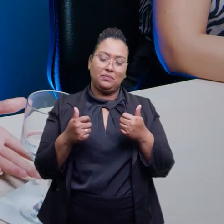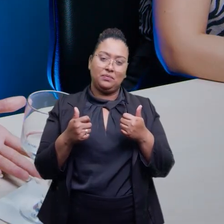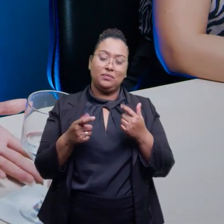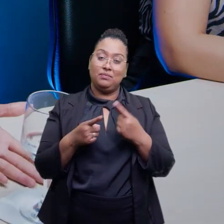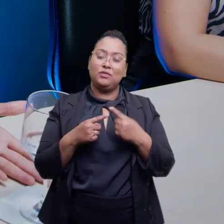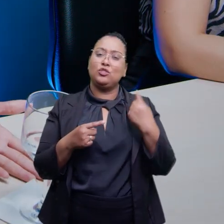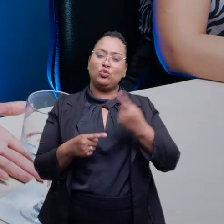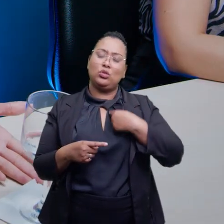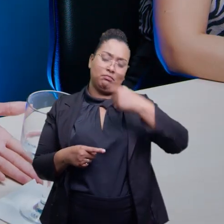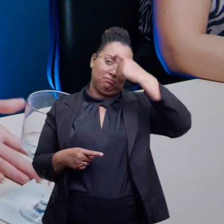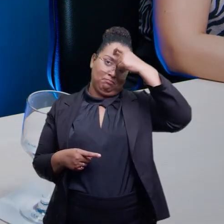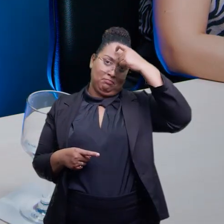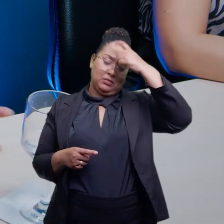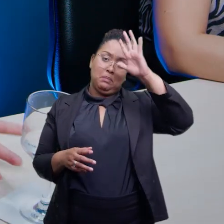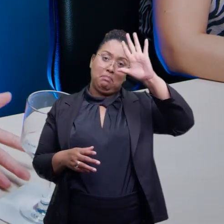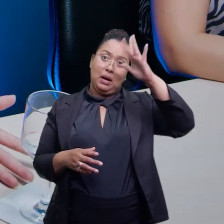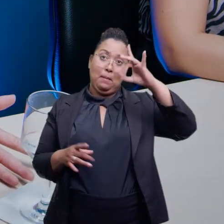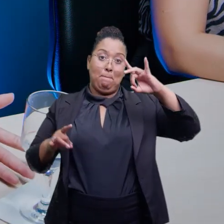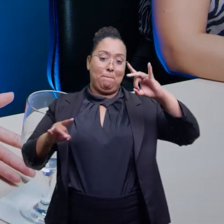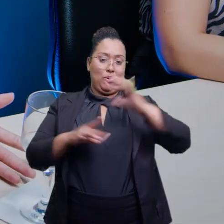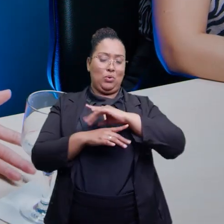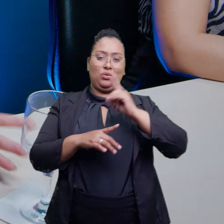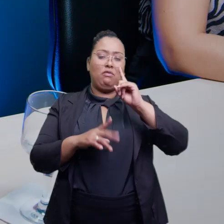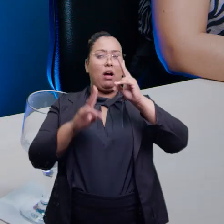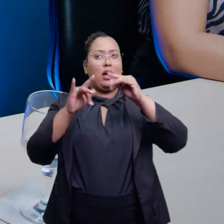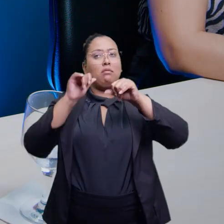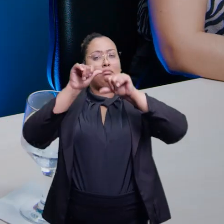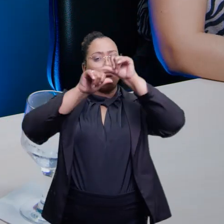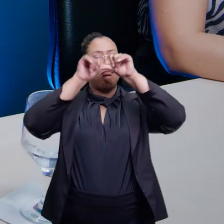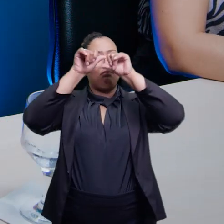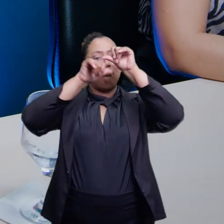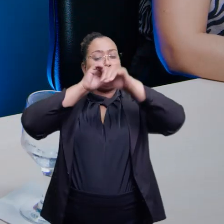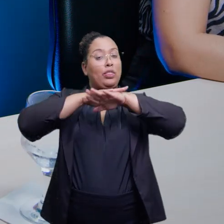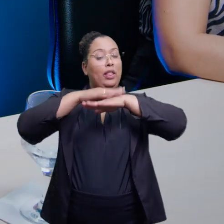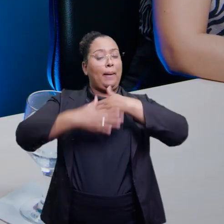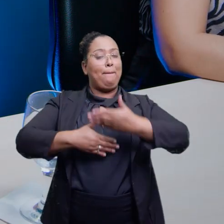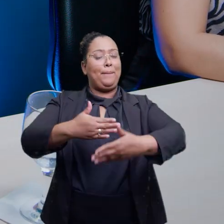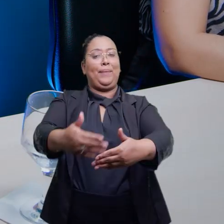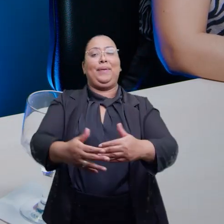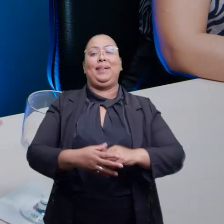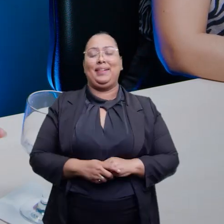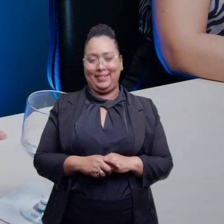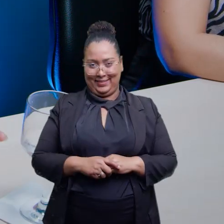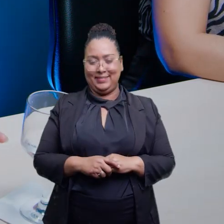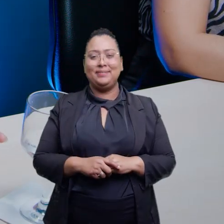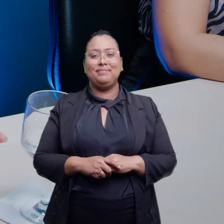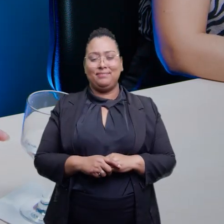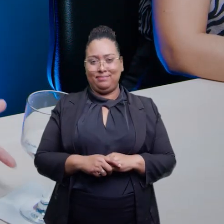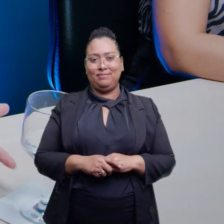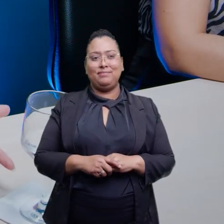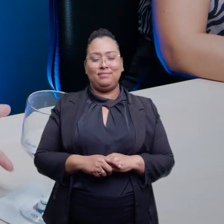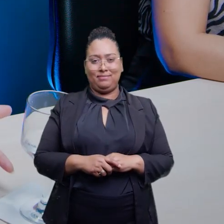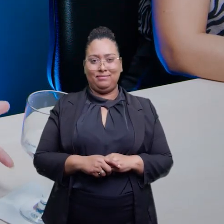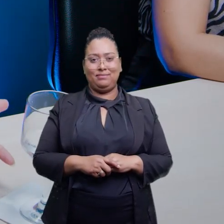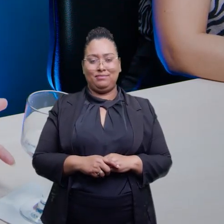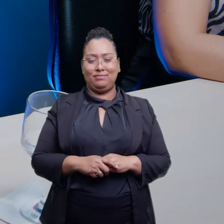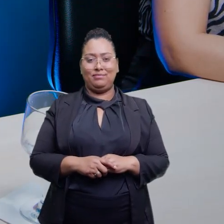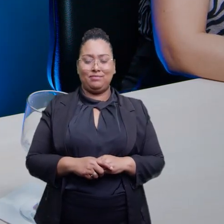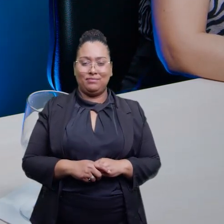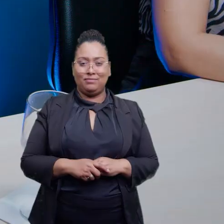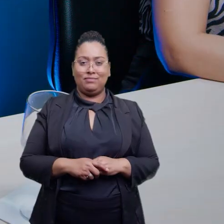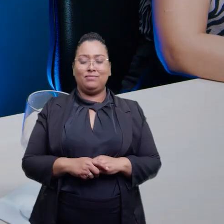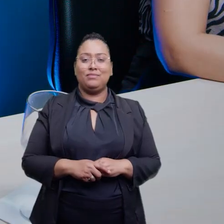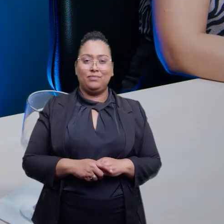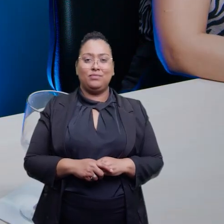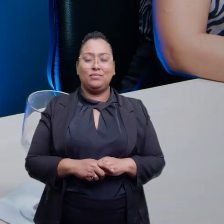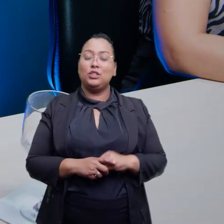nossas ideias mudam, né? Então é com o tempo. Então, história é a nossa vida,